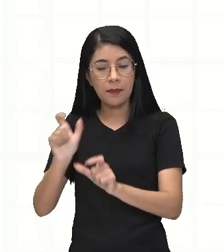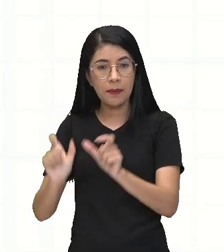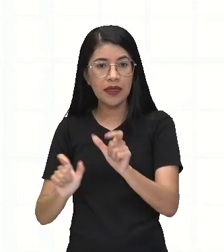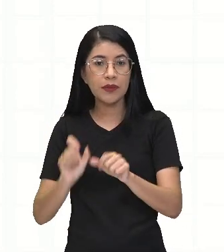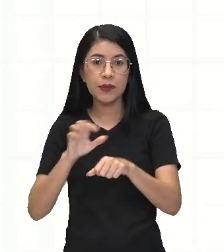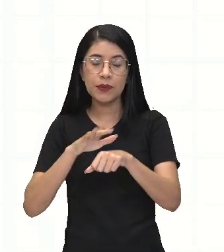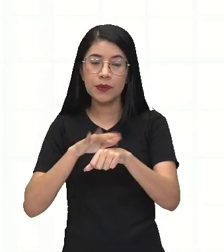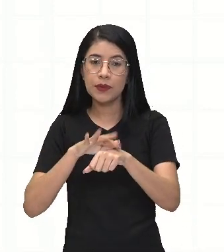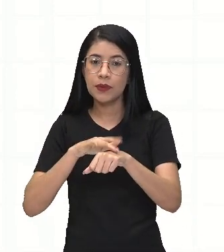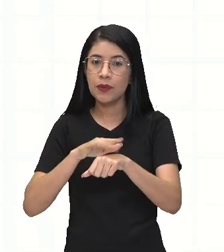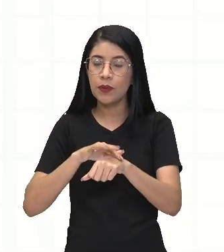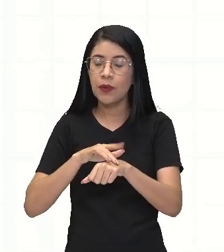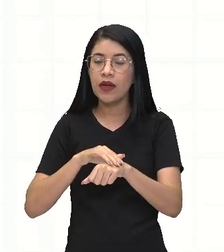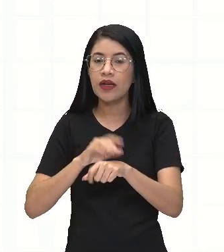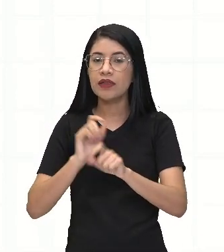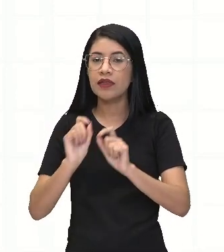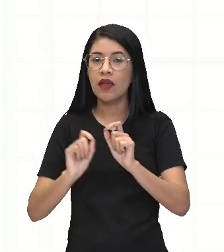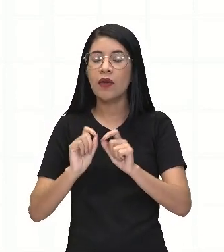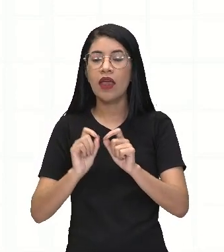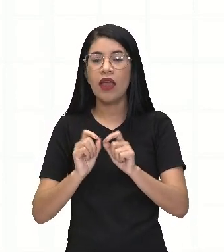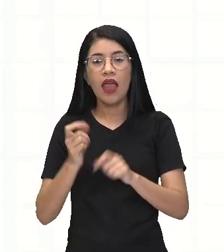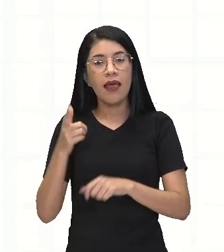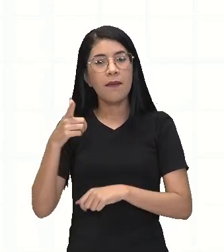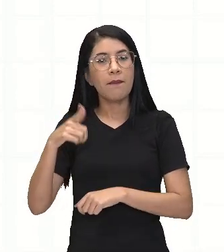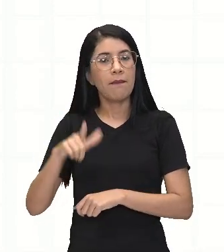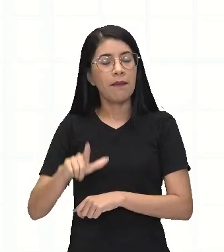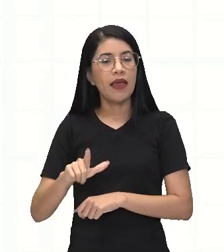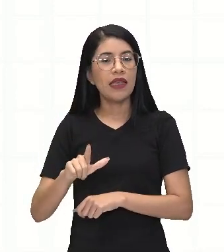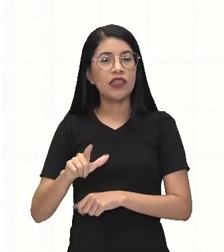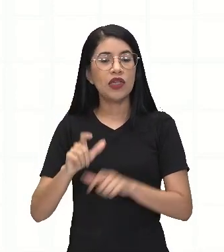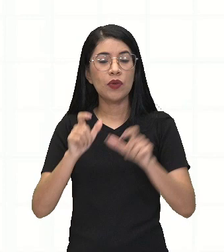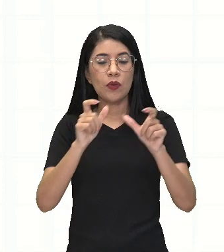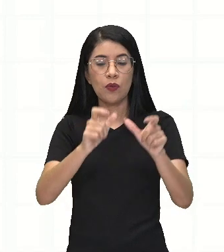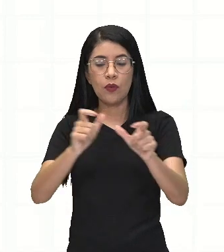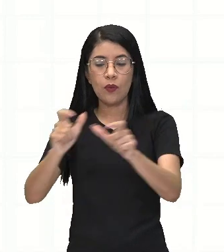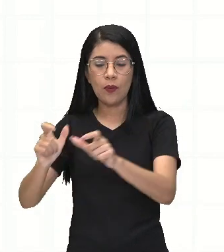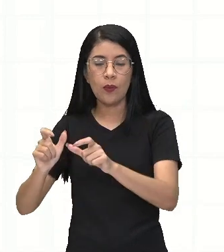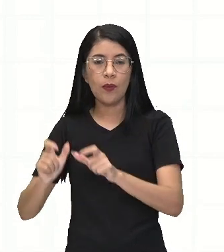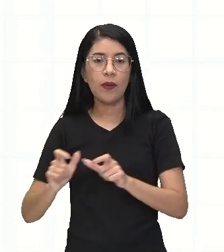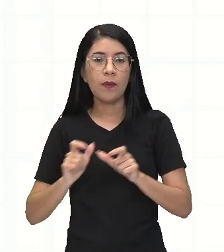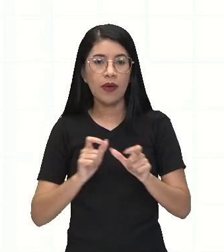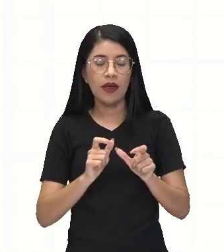já se repete em vários em um